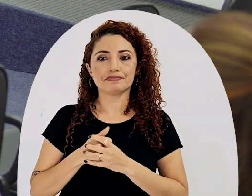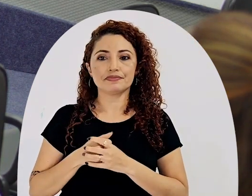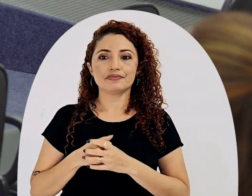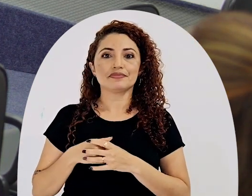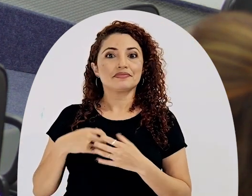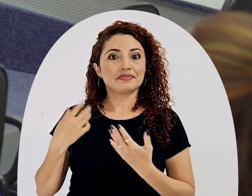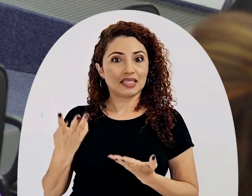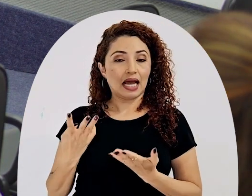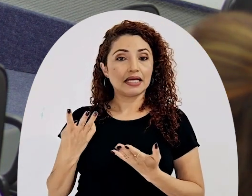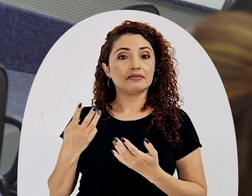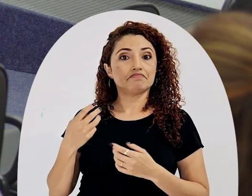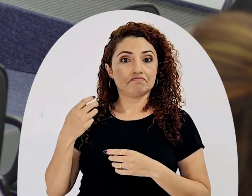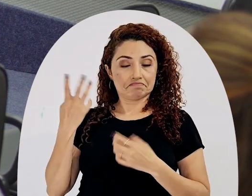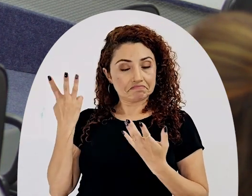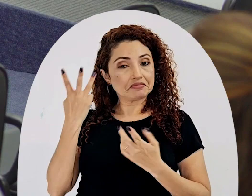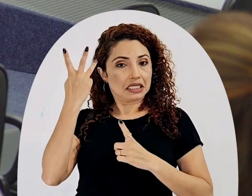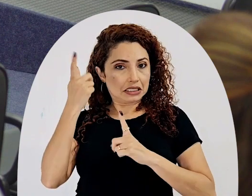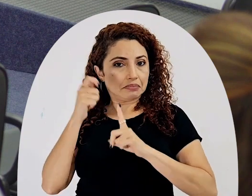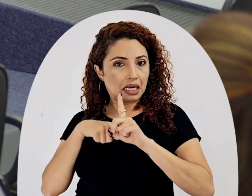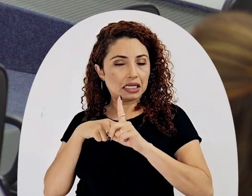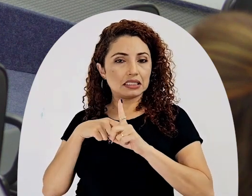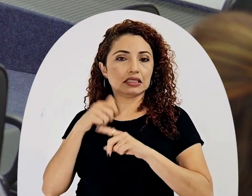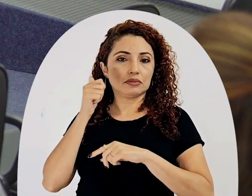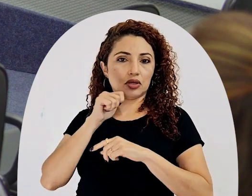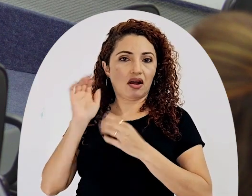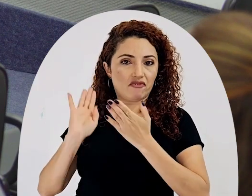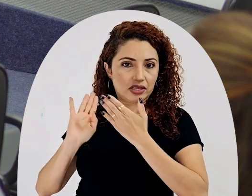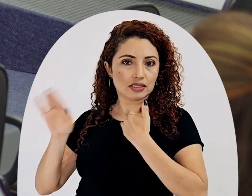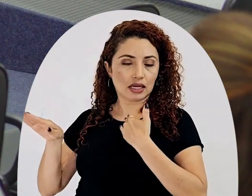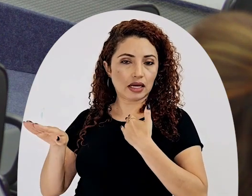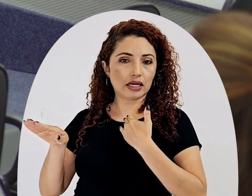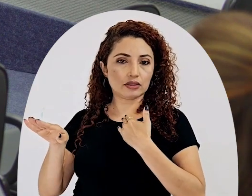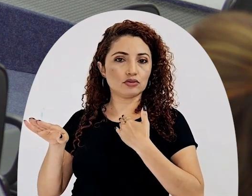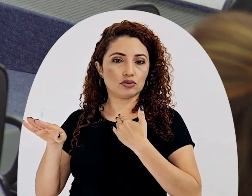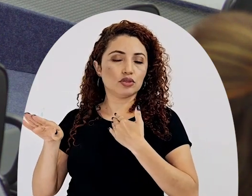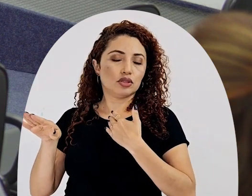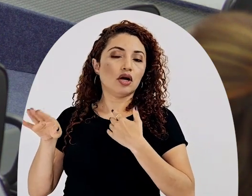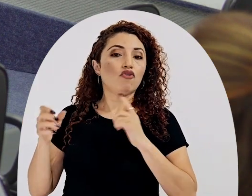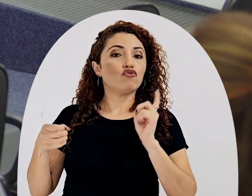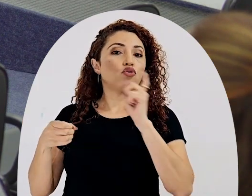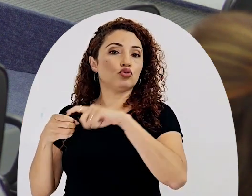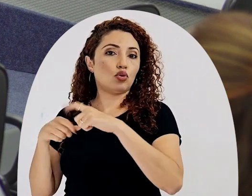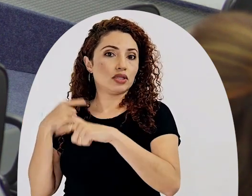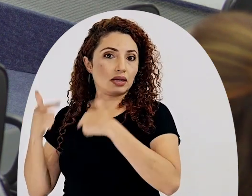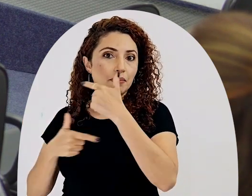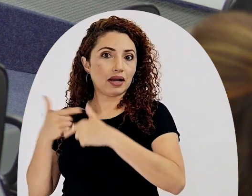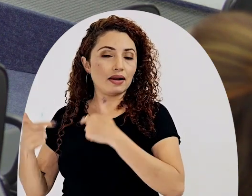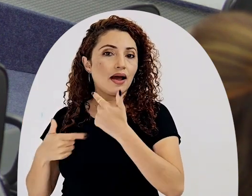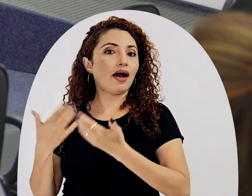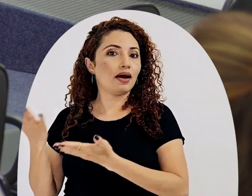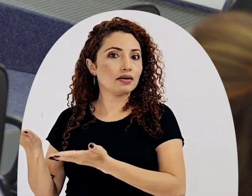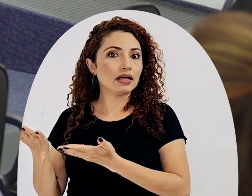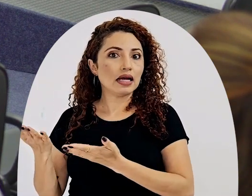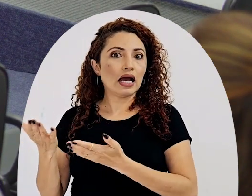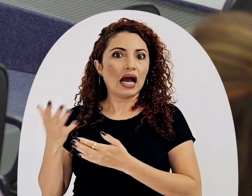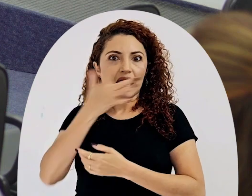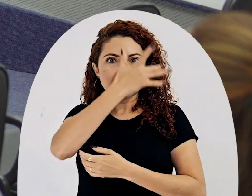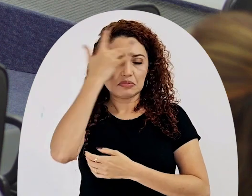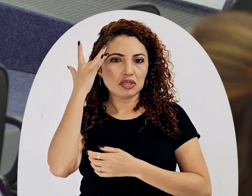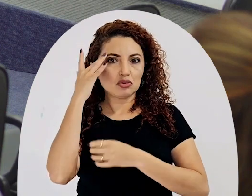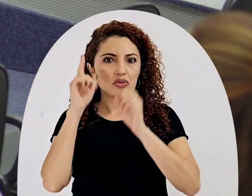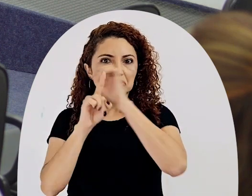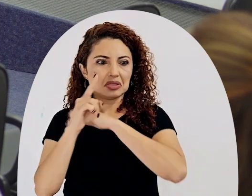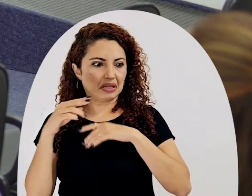os 2 foram criticados, né, porque pela nossa estrutura também parece que o homem não é capaz de cuidar dos seus filhos, de cuidar dos filhos